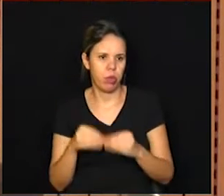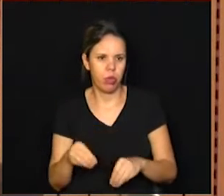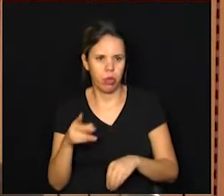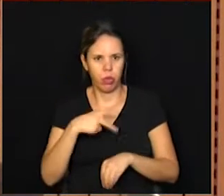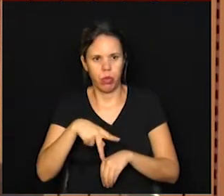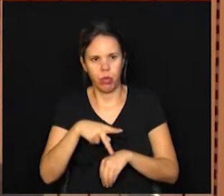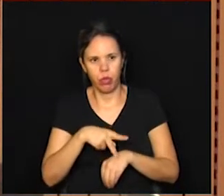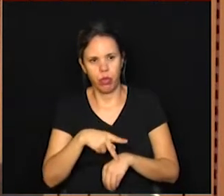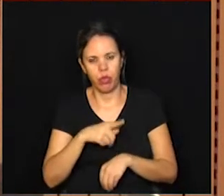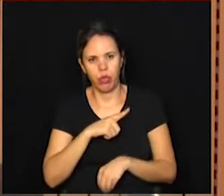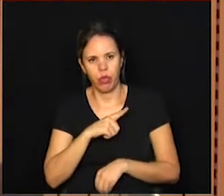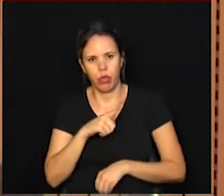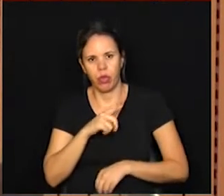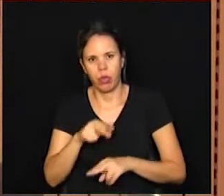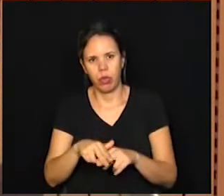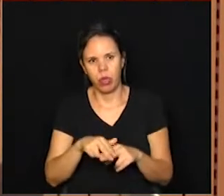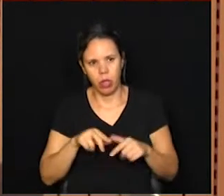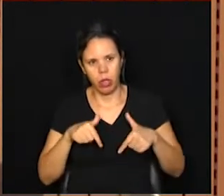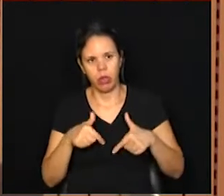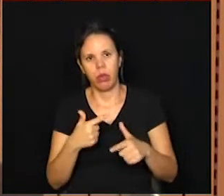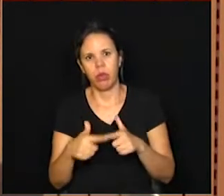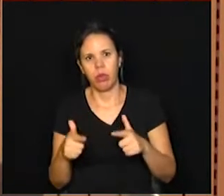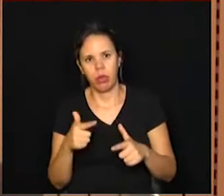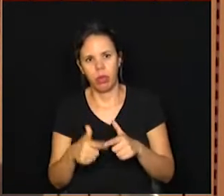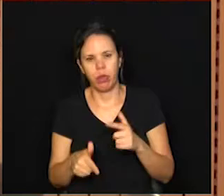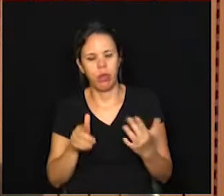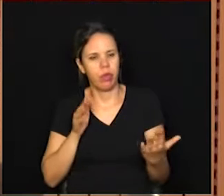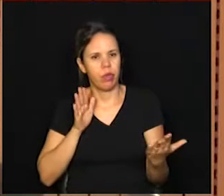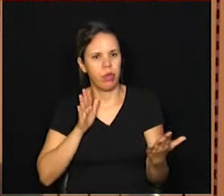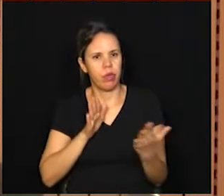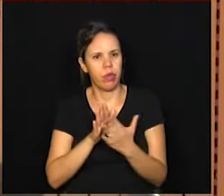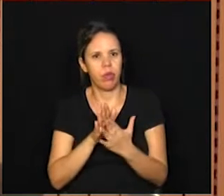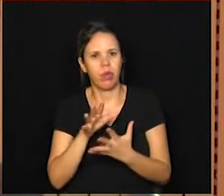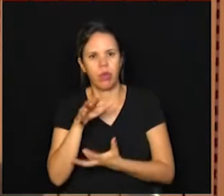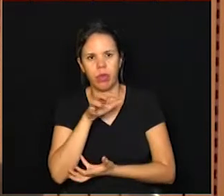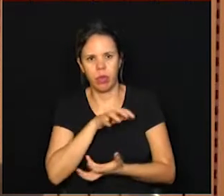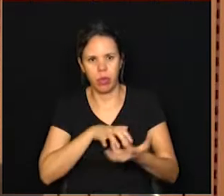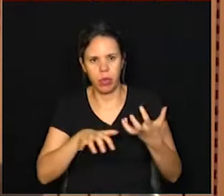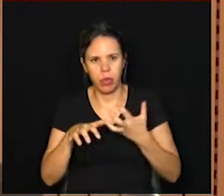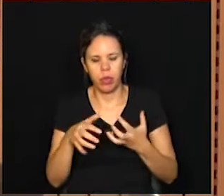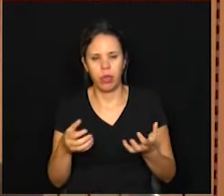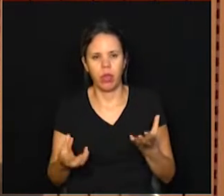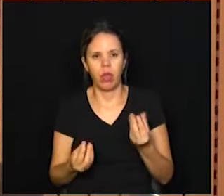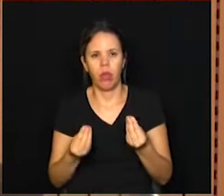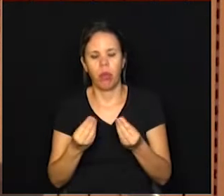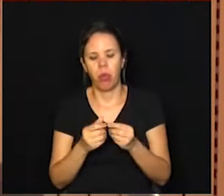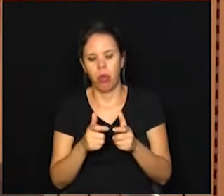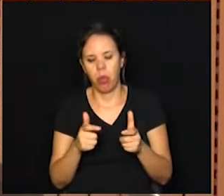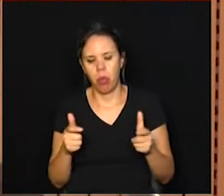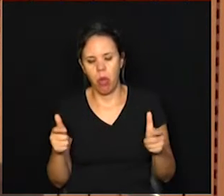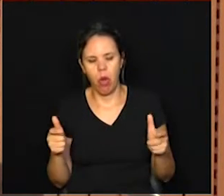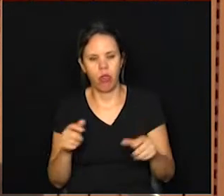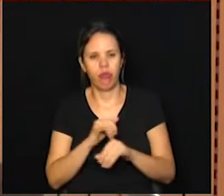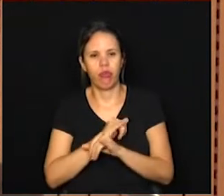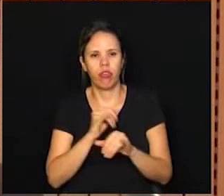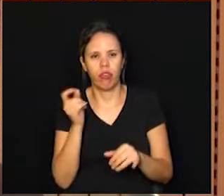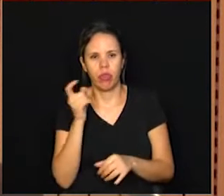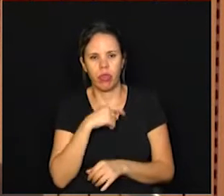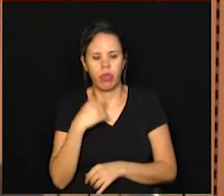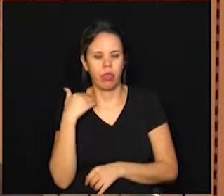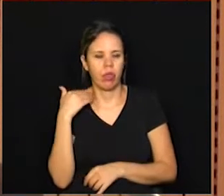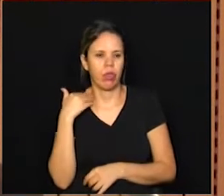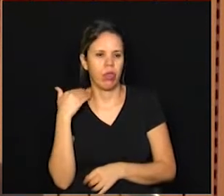país levou por essa medida de afrontamento, de geração de fake news, fez com que o banco